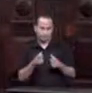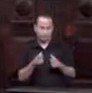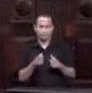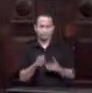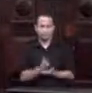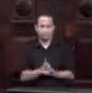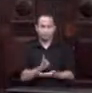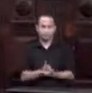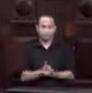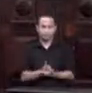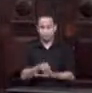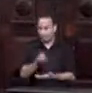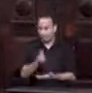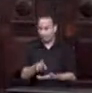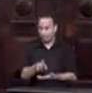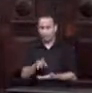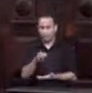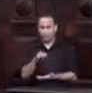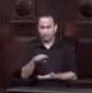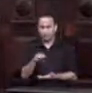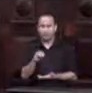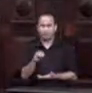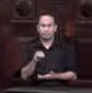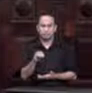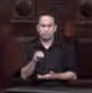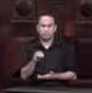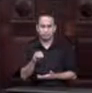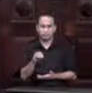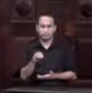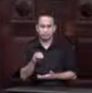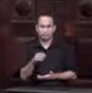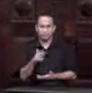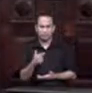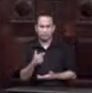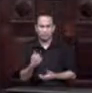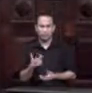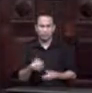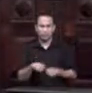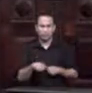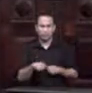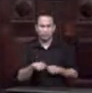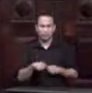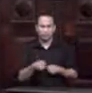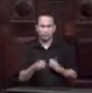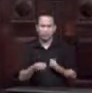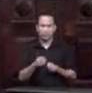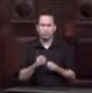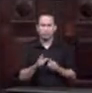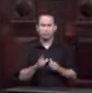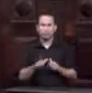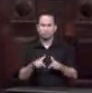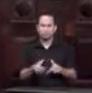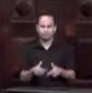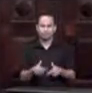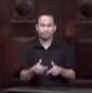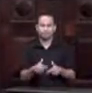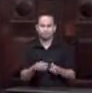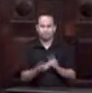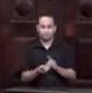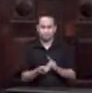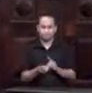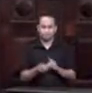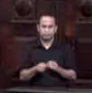senhores. Isso é fato. Não se teve, mais uma vez, coragem para mexer no Poder Judiciário e no Ministério